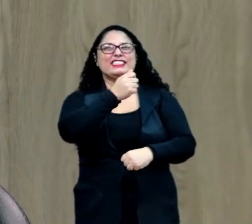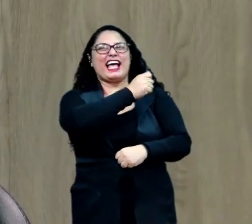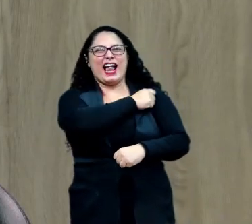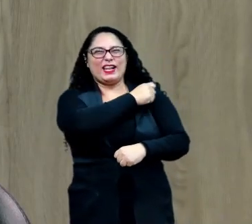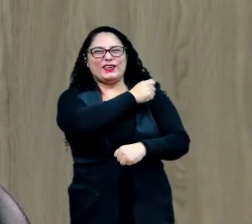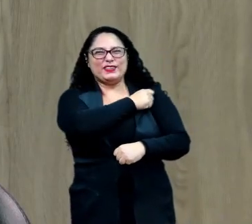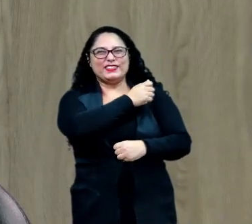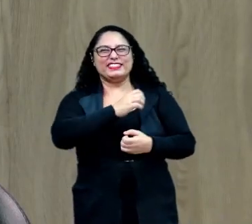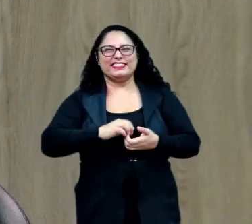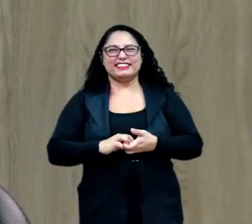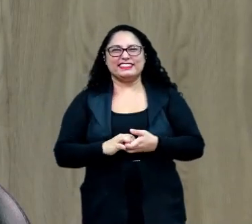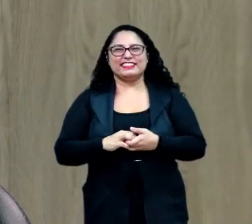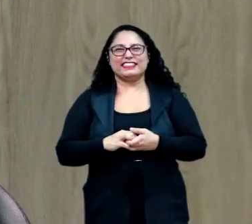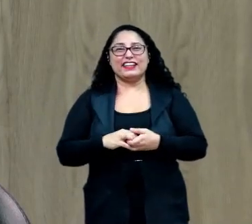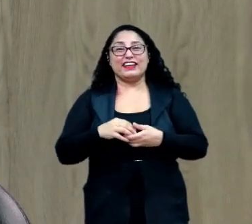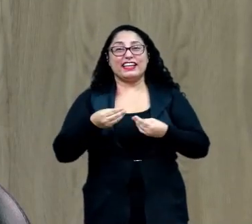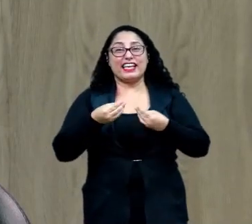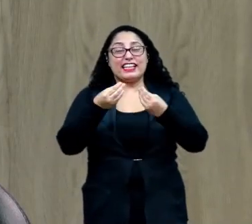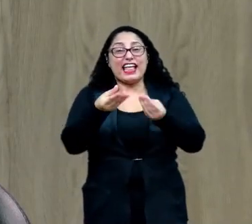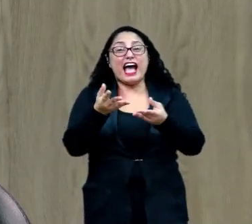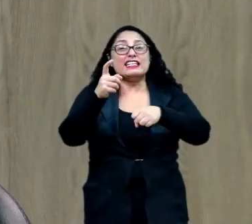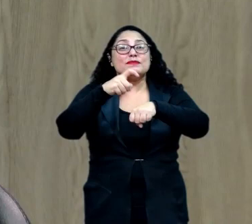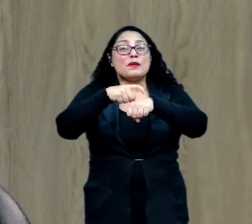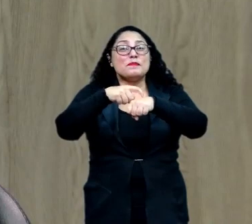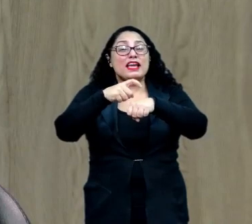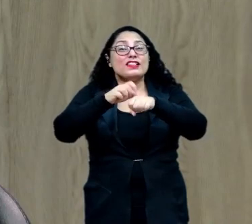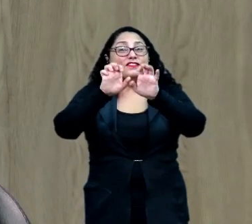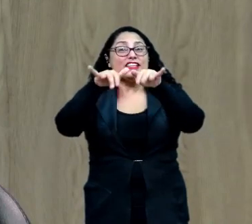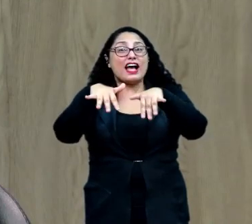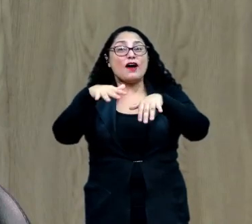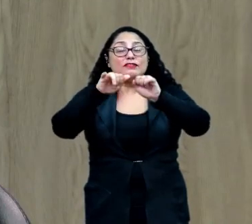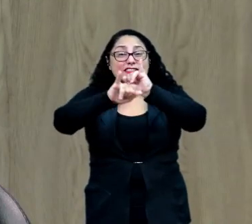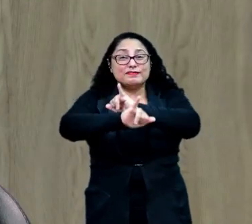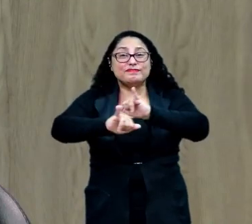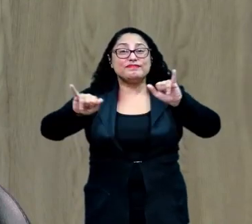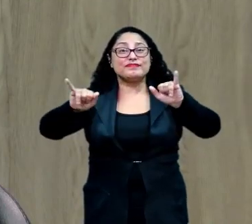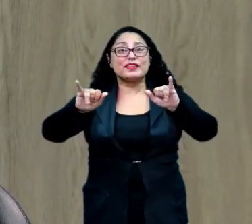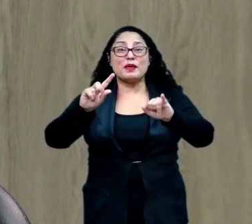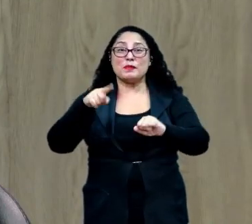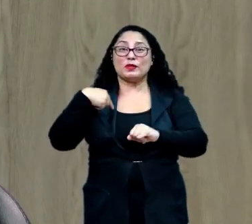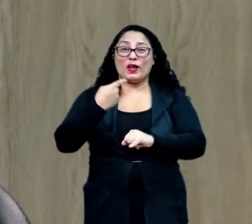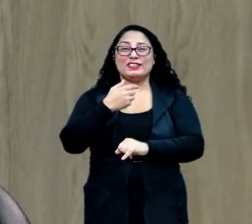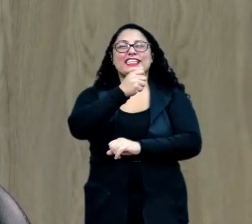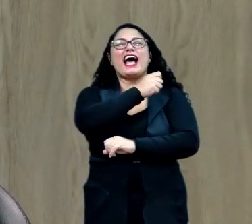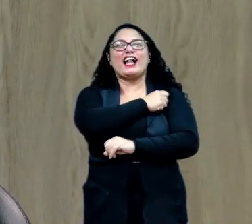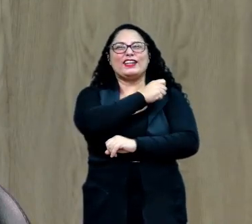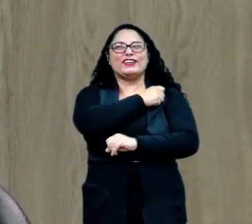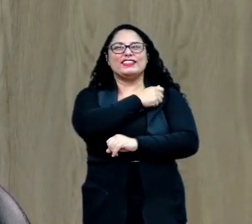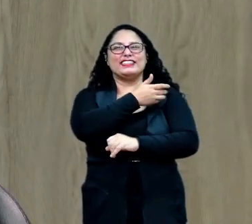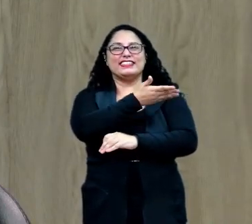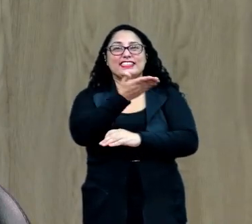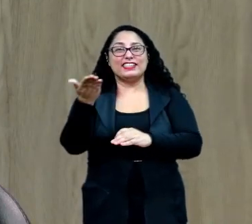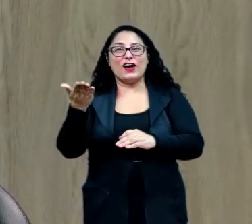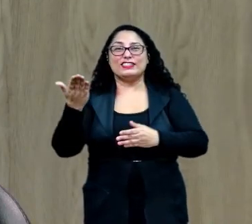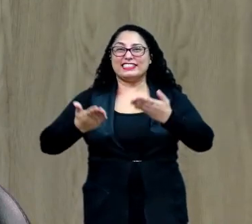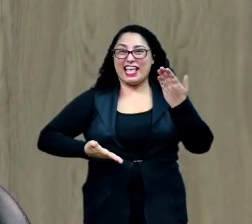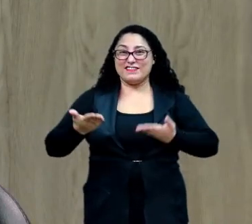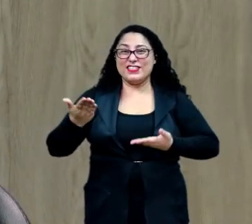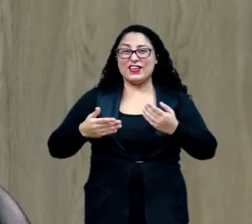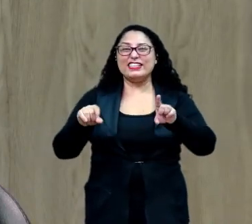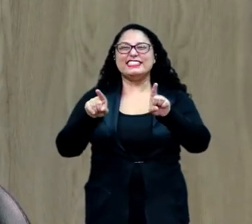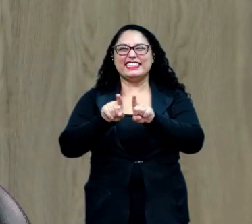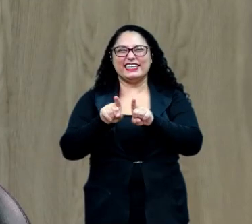né? E eu queria entregar esse momento final para você deixar uma mensagem, né? Principalmente para os nossos estudantes que estão aí, nossos servidores